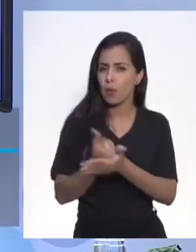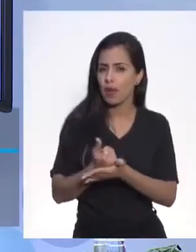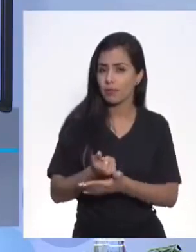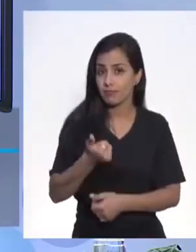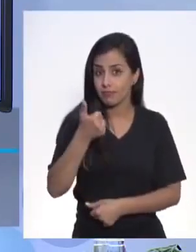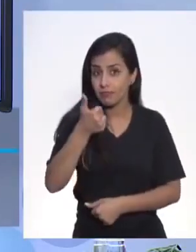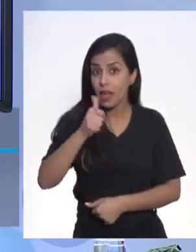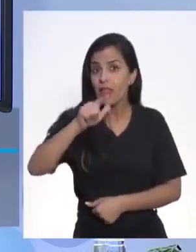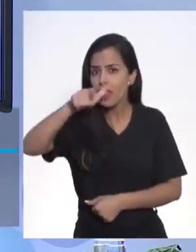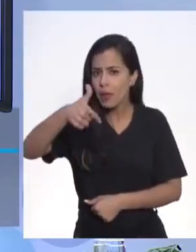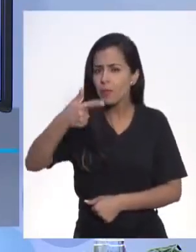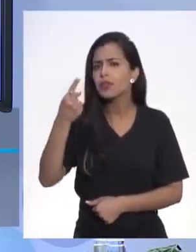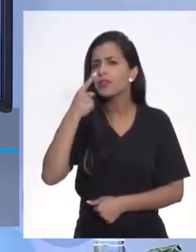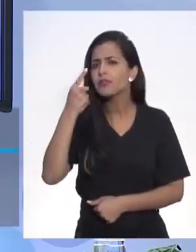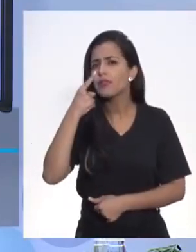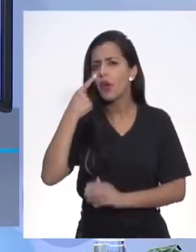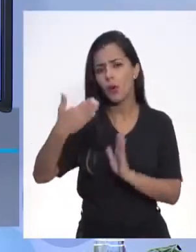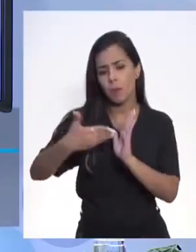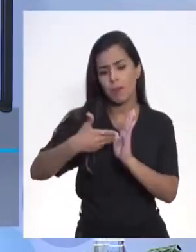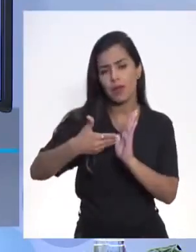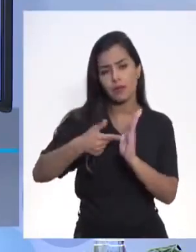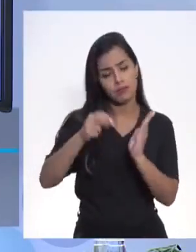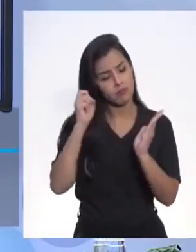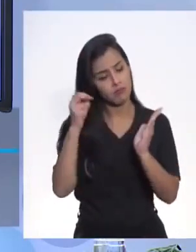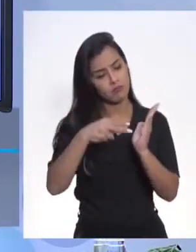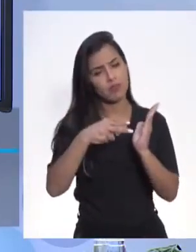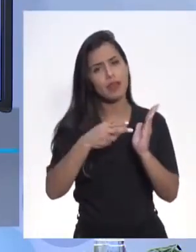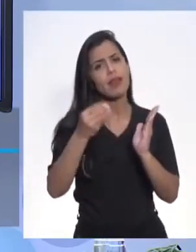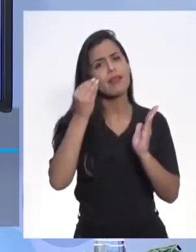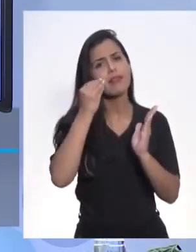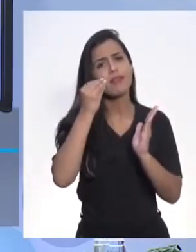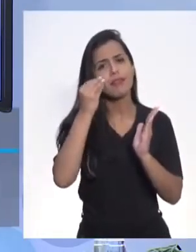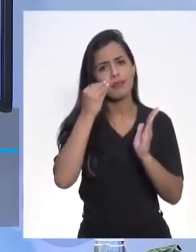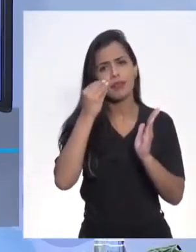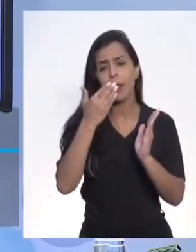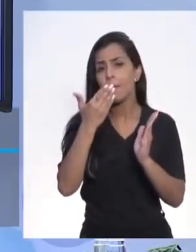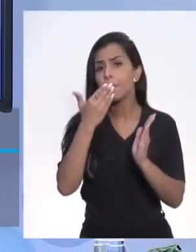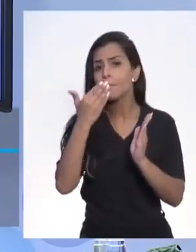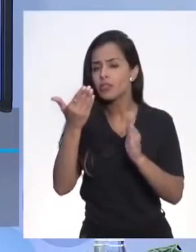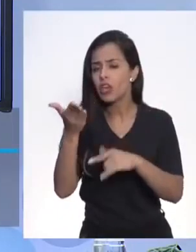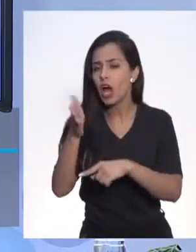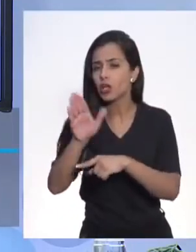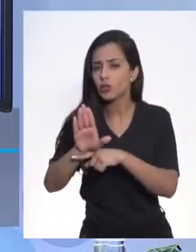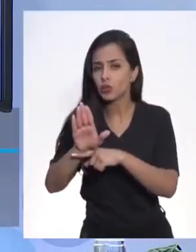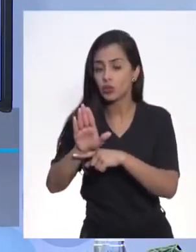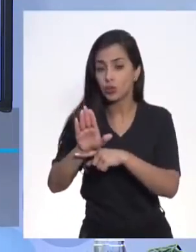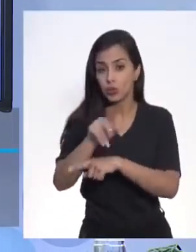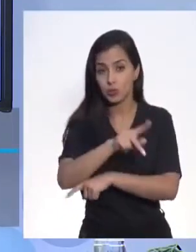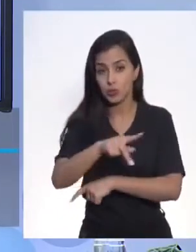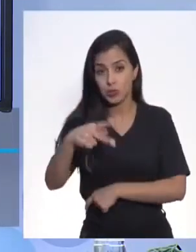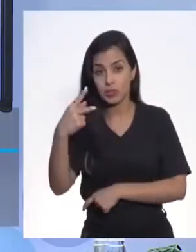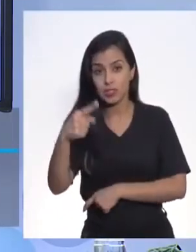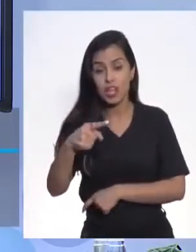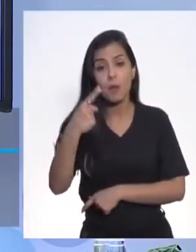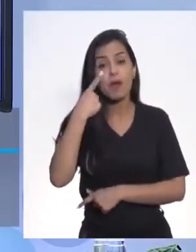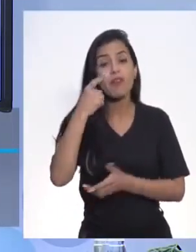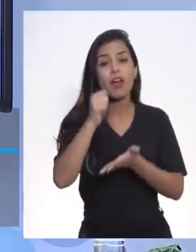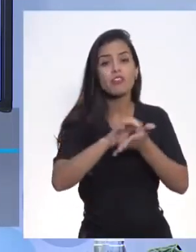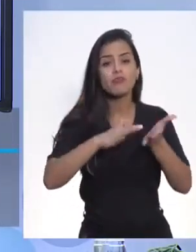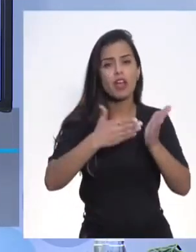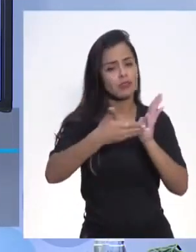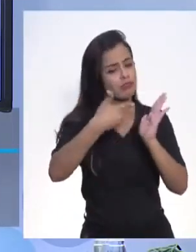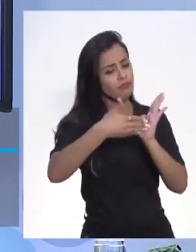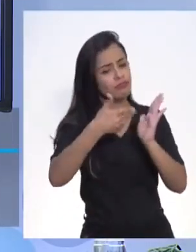olhassem esse material Aprender Sempre e tentassem fazer e fizessem, pedissem ajuda para os seus professores para fazerem todos os outros exercícios que tem aí